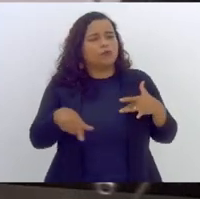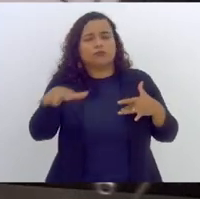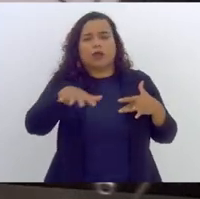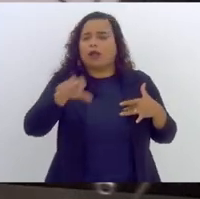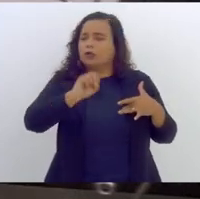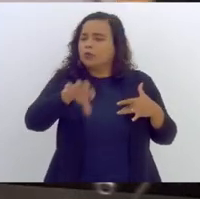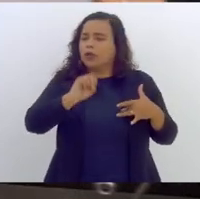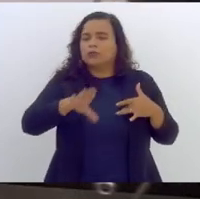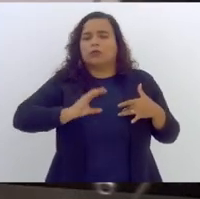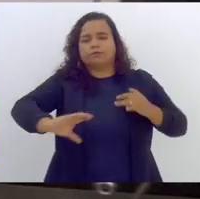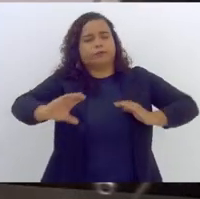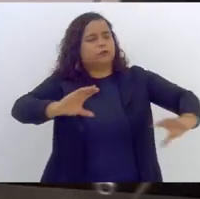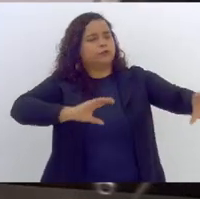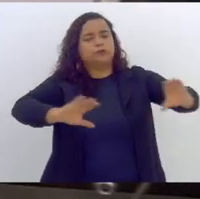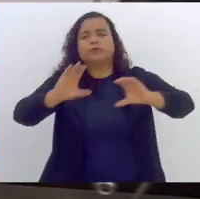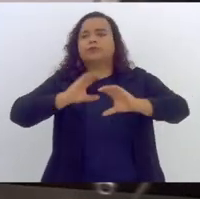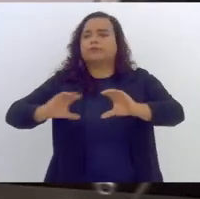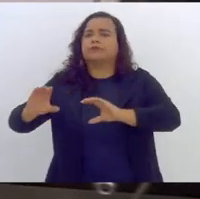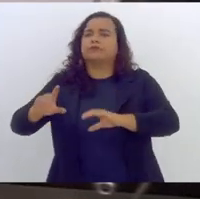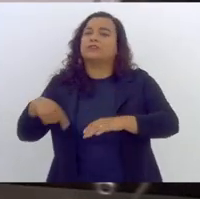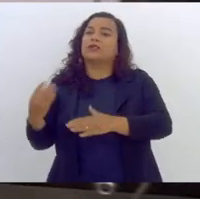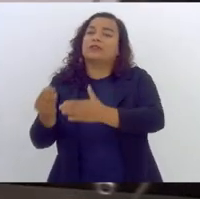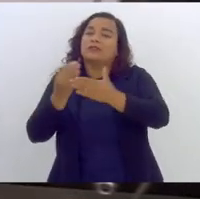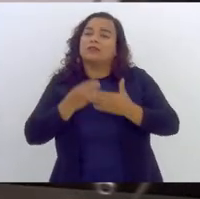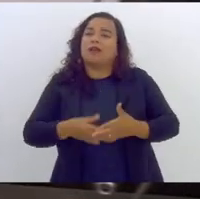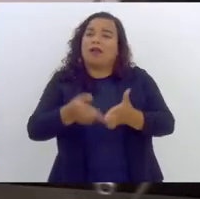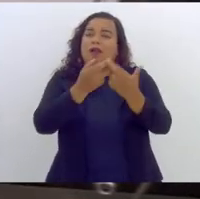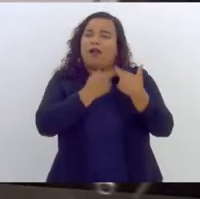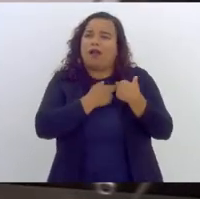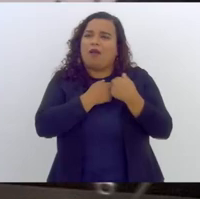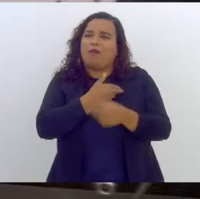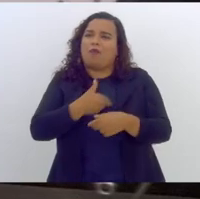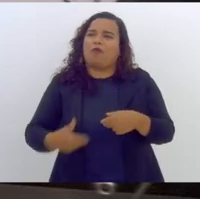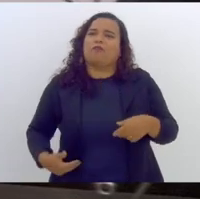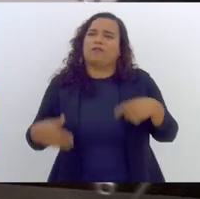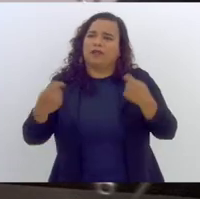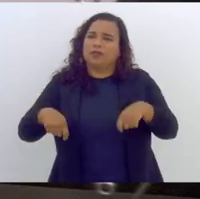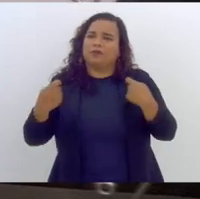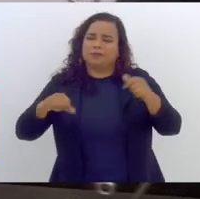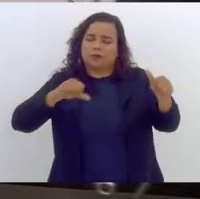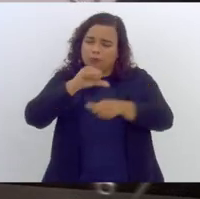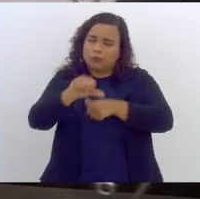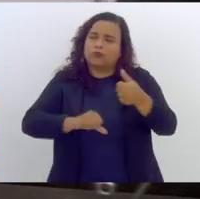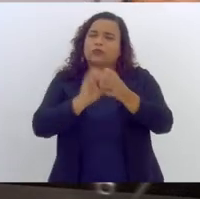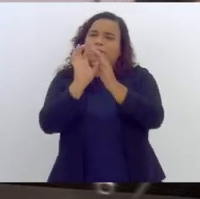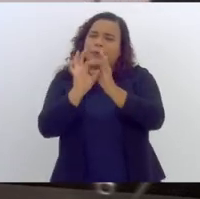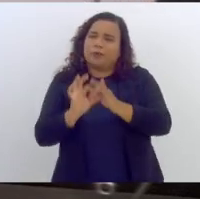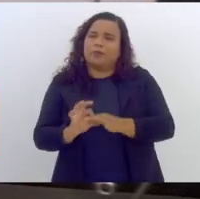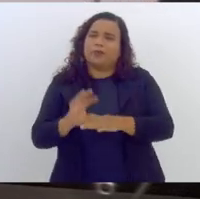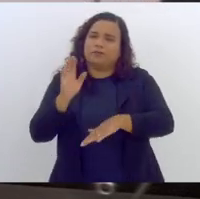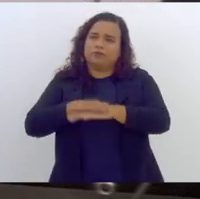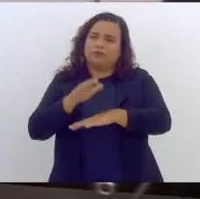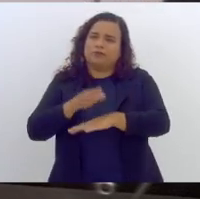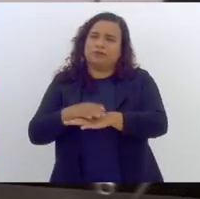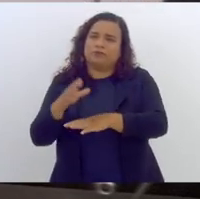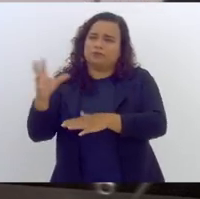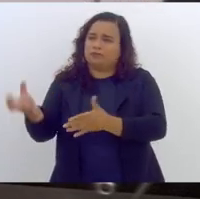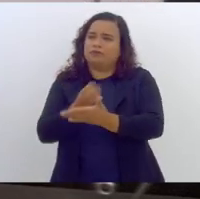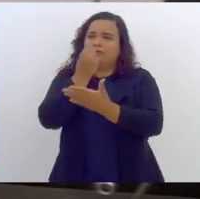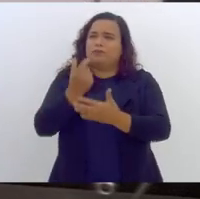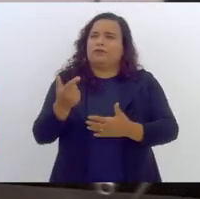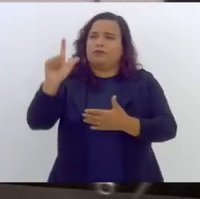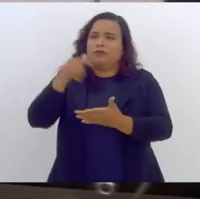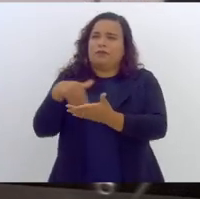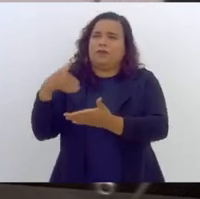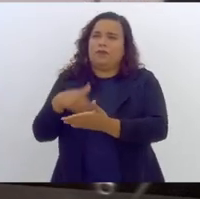e para dar um cargo para nós o governo tem que fazer uma composição ele tem que tomar algo de outras